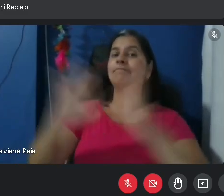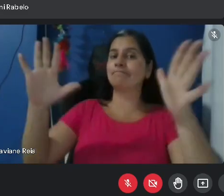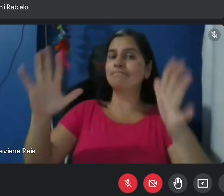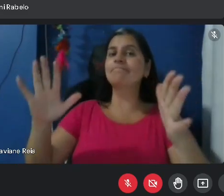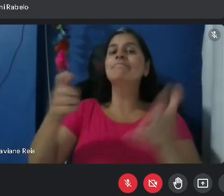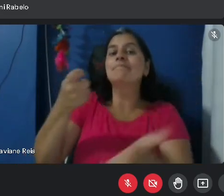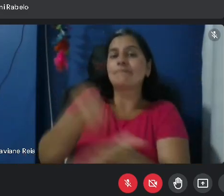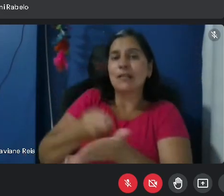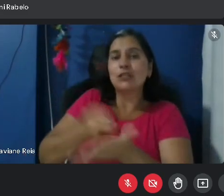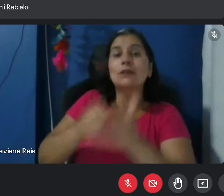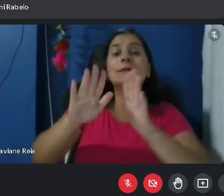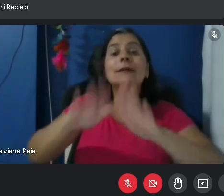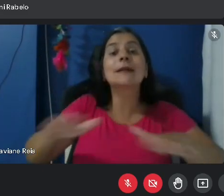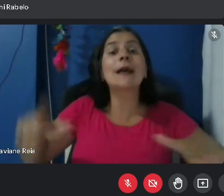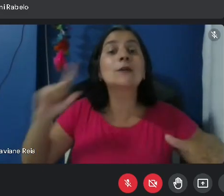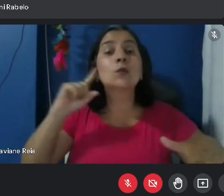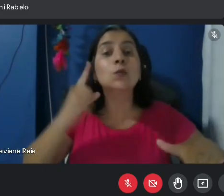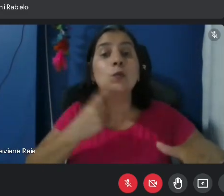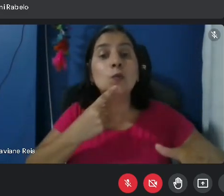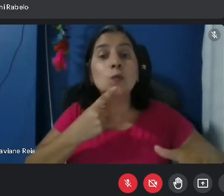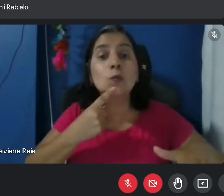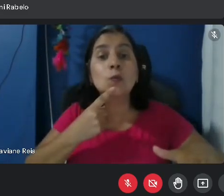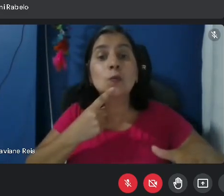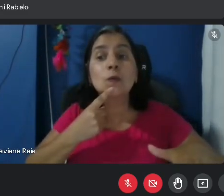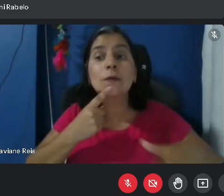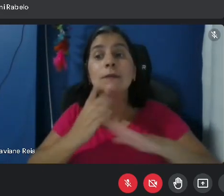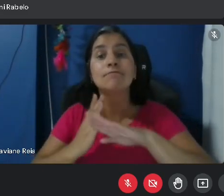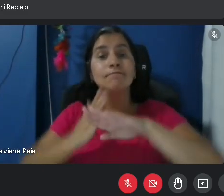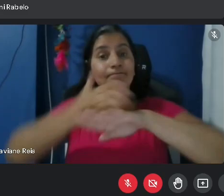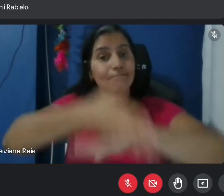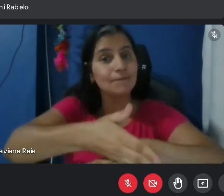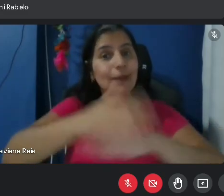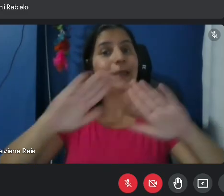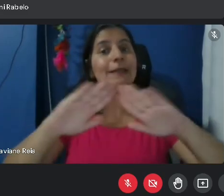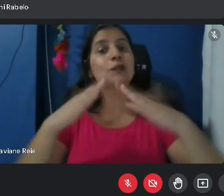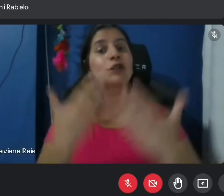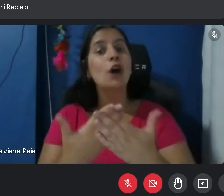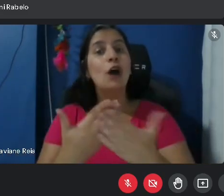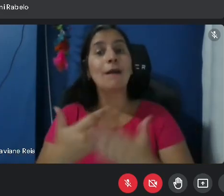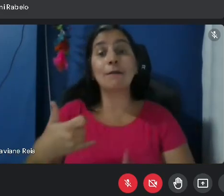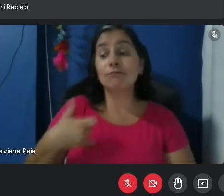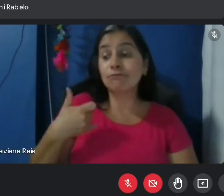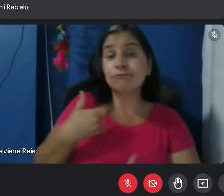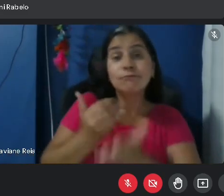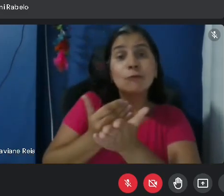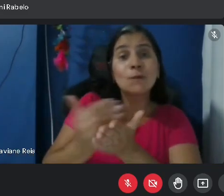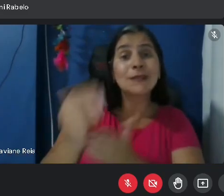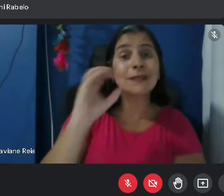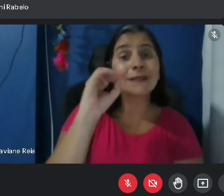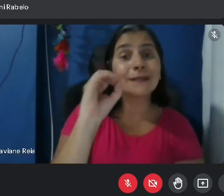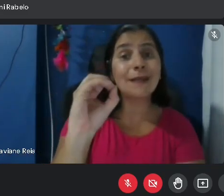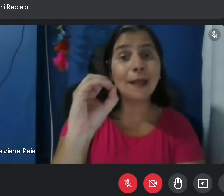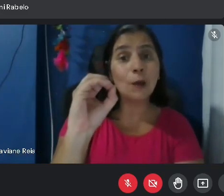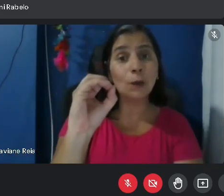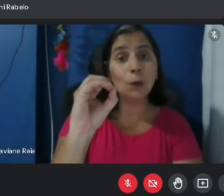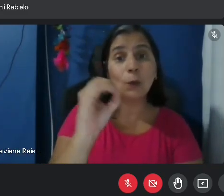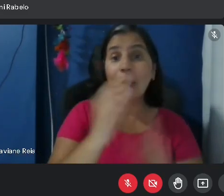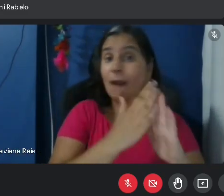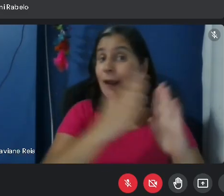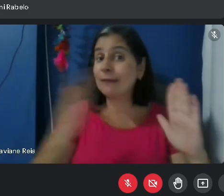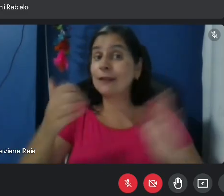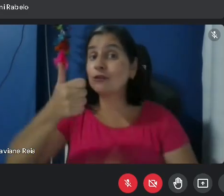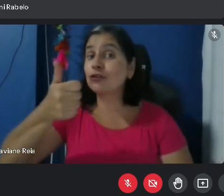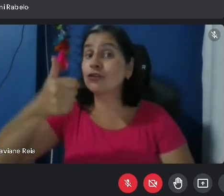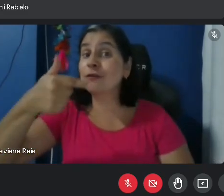assim como o ensino bilíngue, como ele deve ser oferecido a crianças surdas. Quando essa criança ela entra na escola,